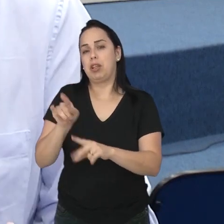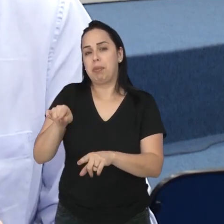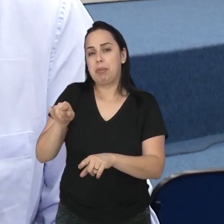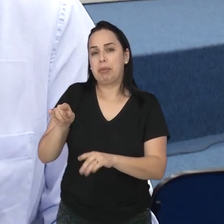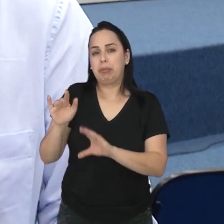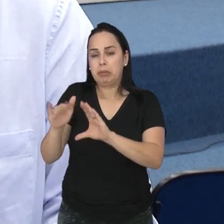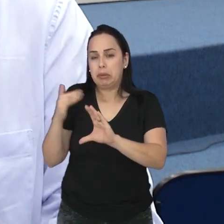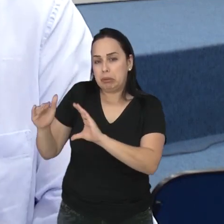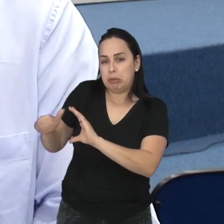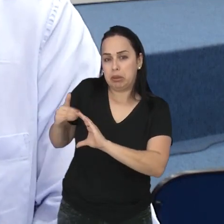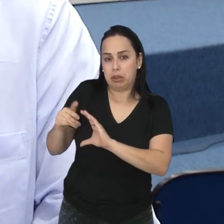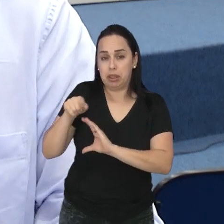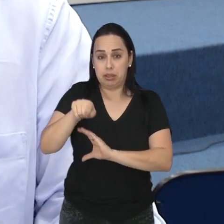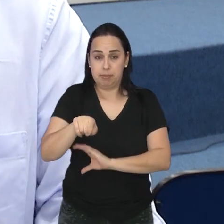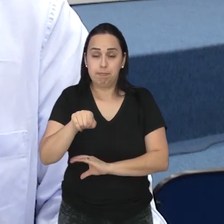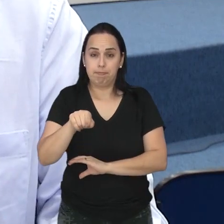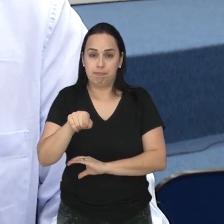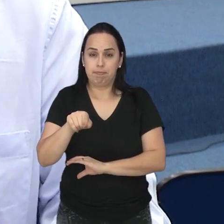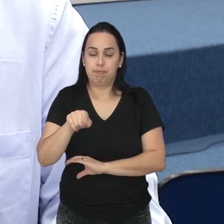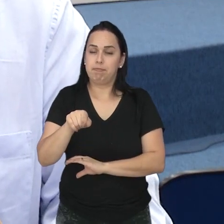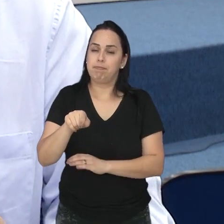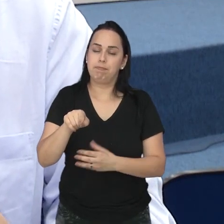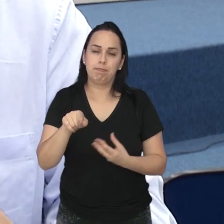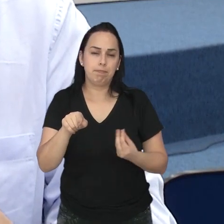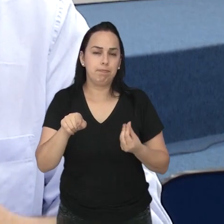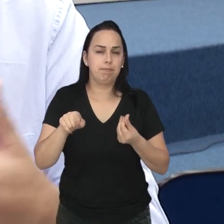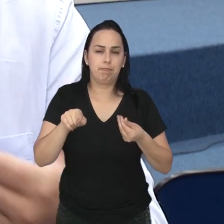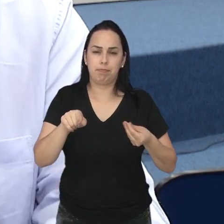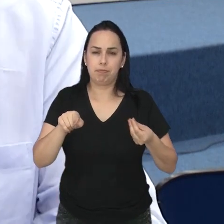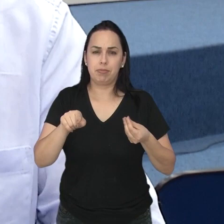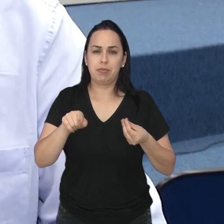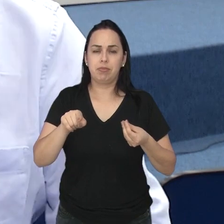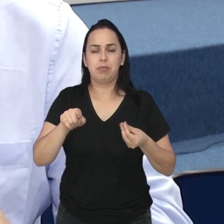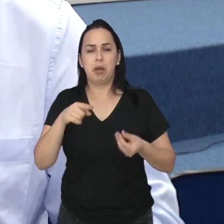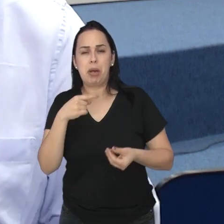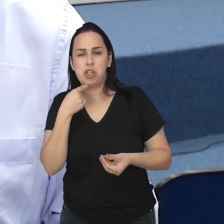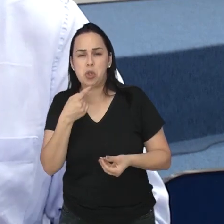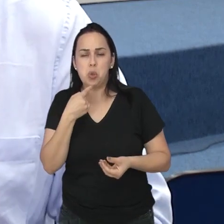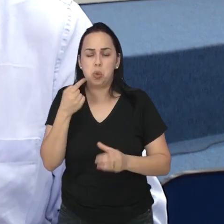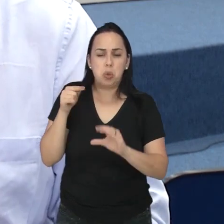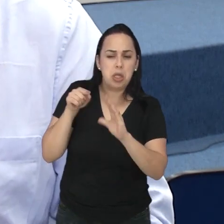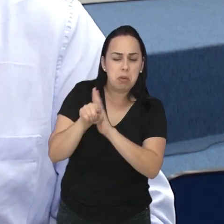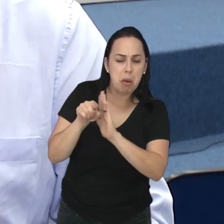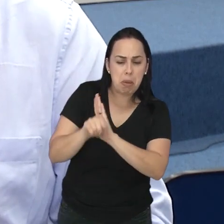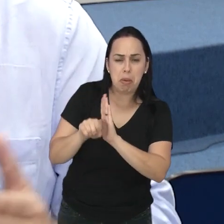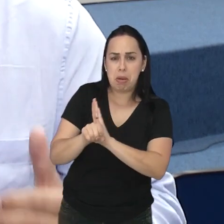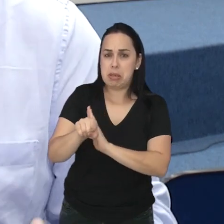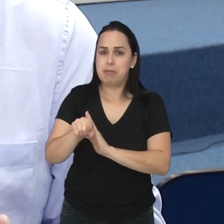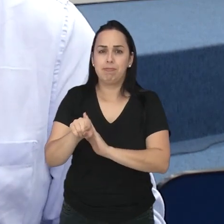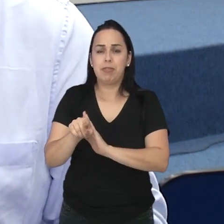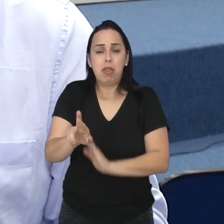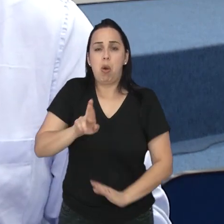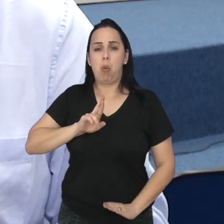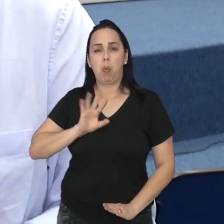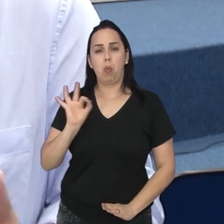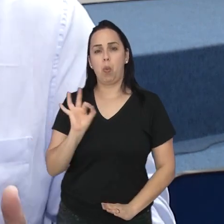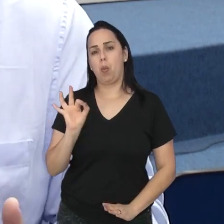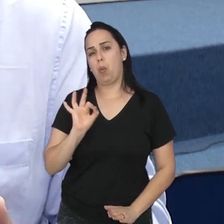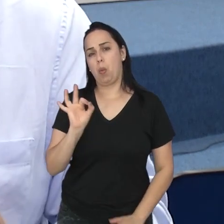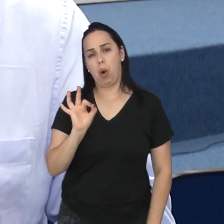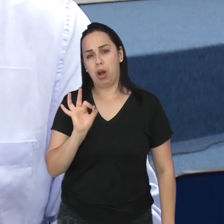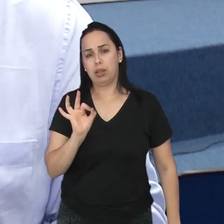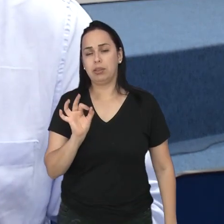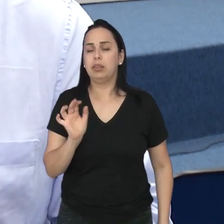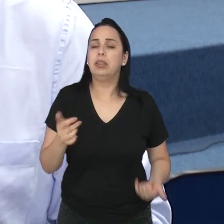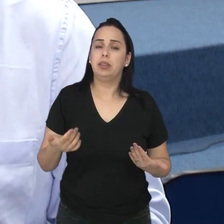a Sabesp deixou de, em alguns questionamentos que nós fizemos na comissão, de